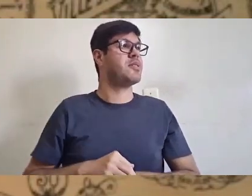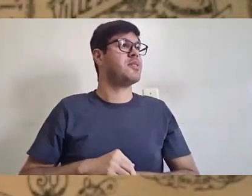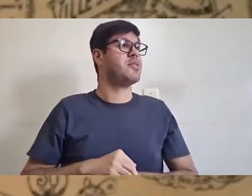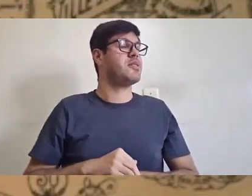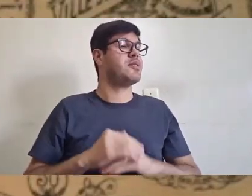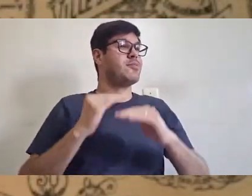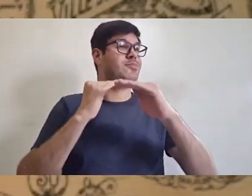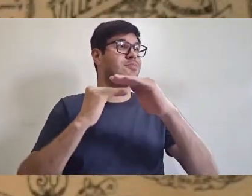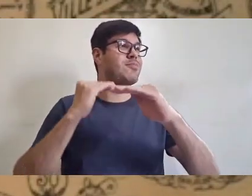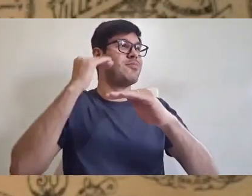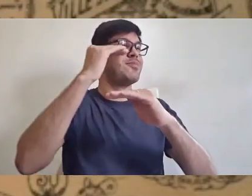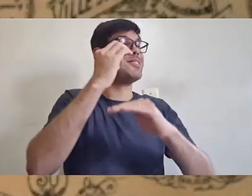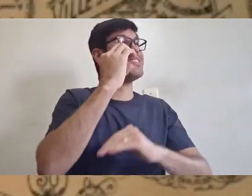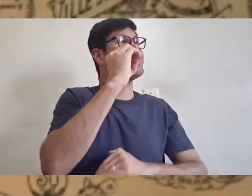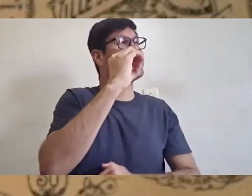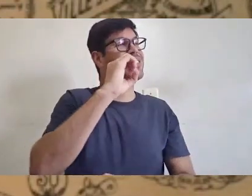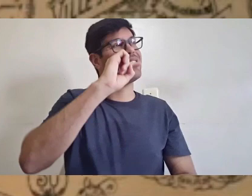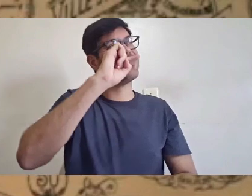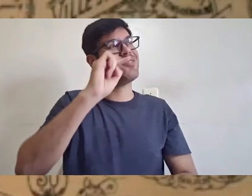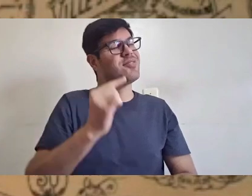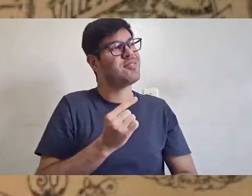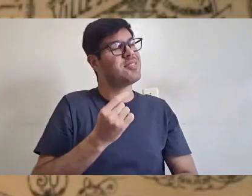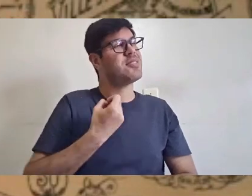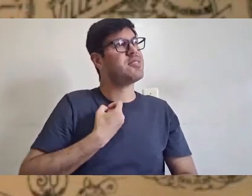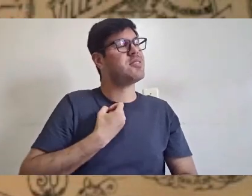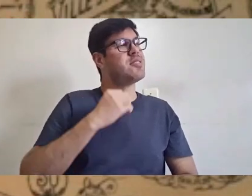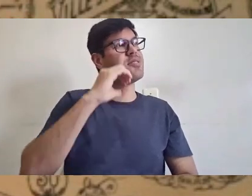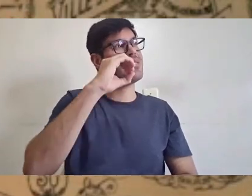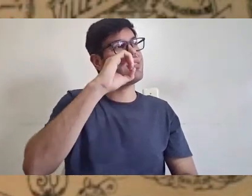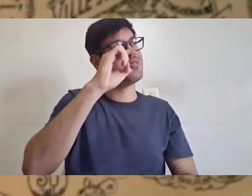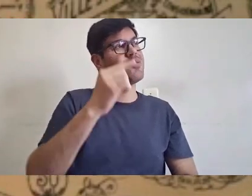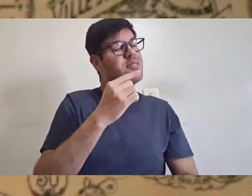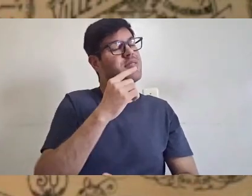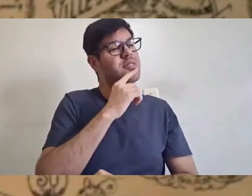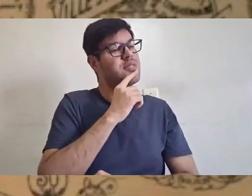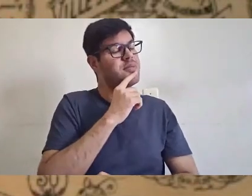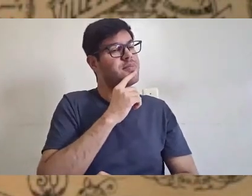já saltou esse número para